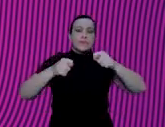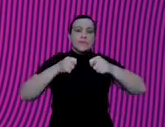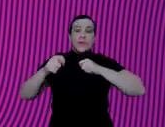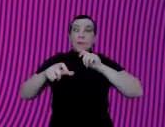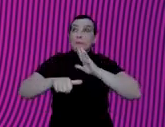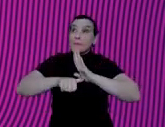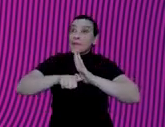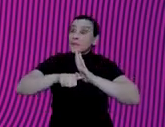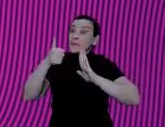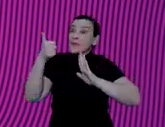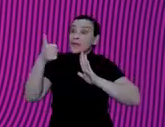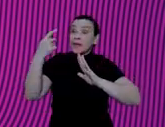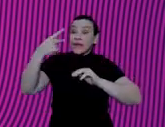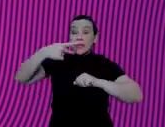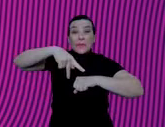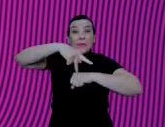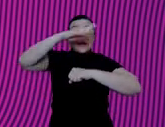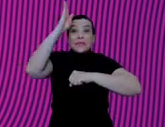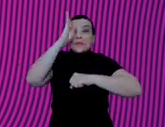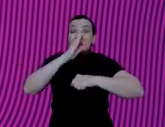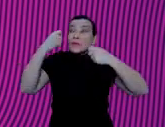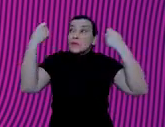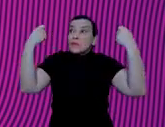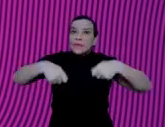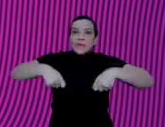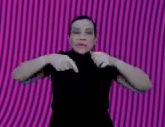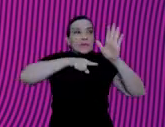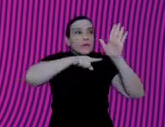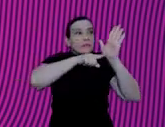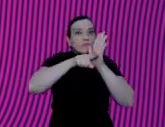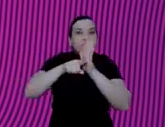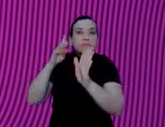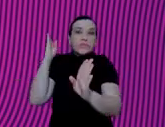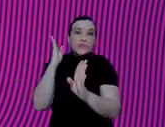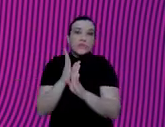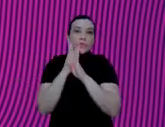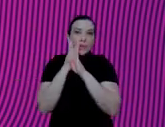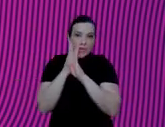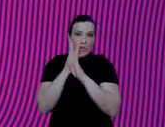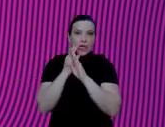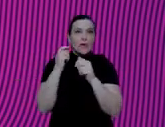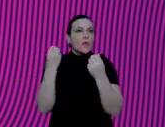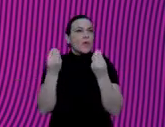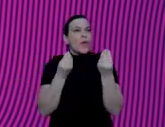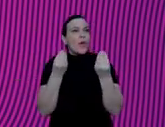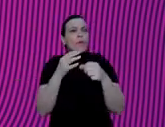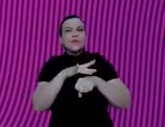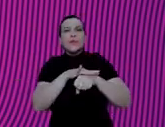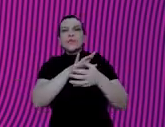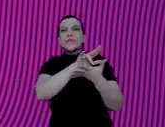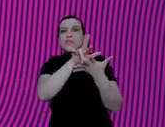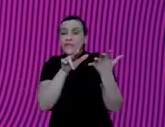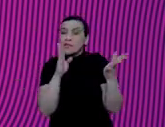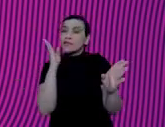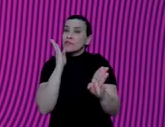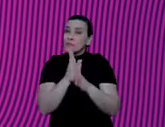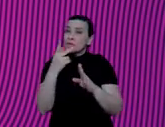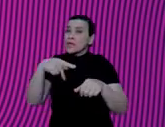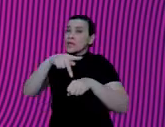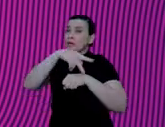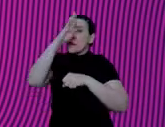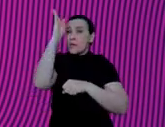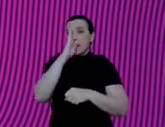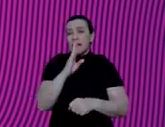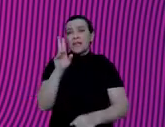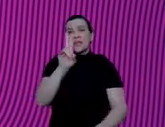precisamos entender qual é a situação. O Brasil, pelos diagnósticos anteriores, algumas revisões feitas, é um país que usa pouco opioide, de maneira